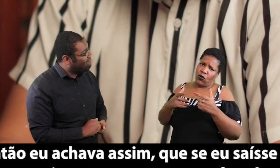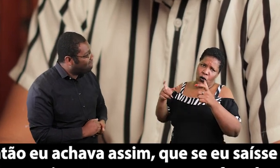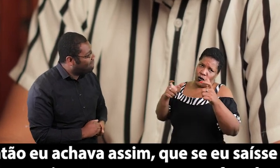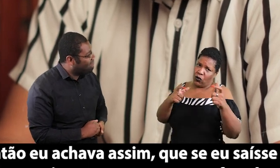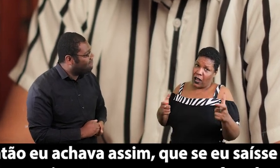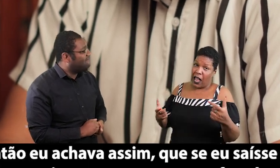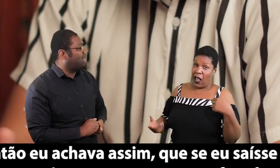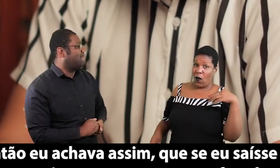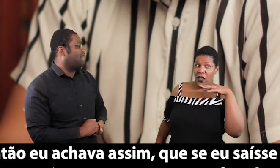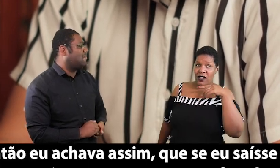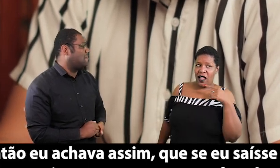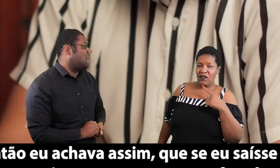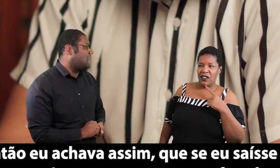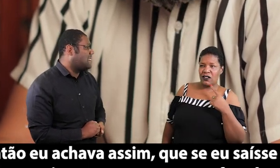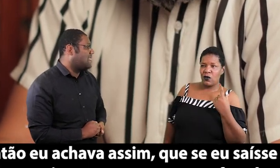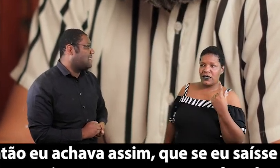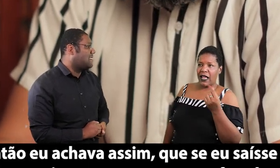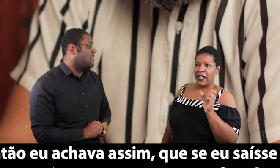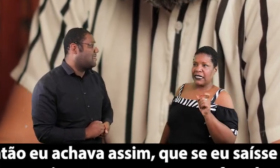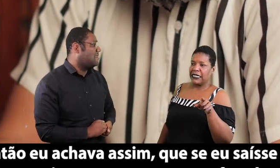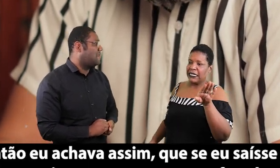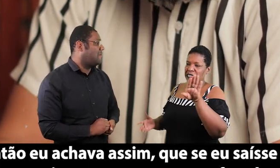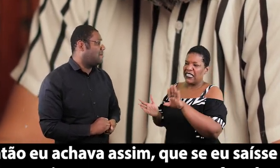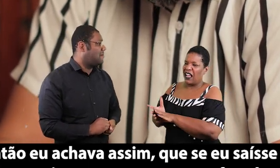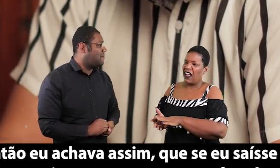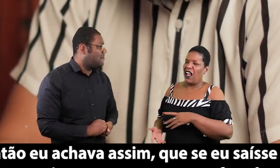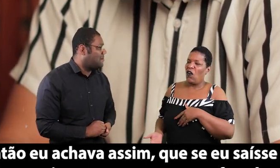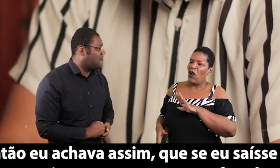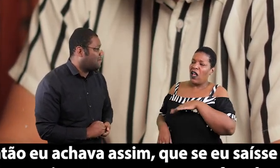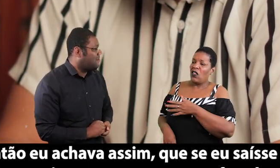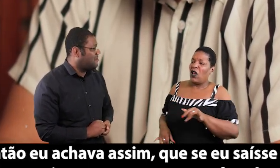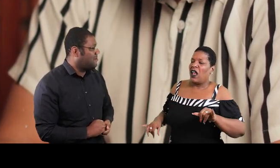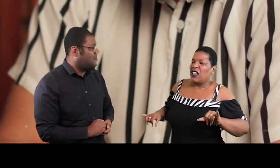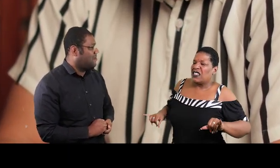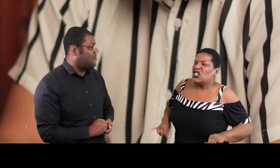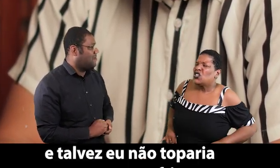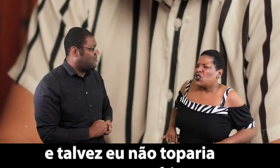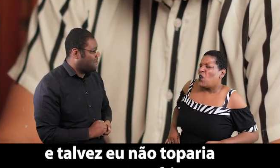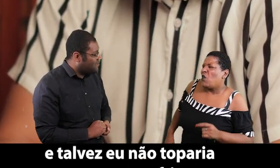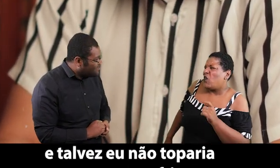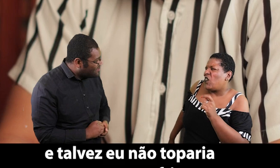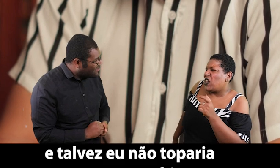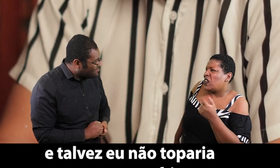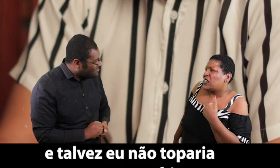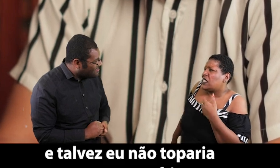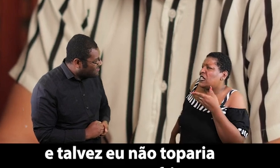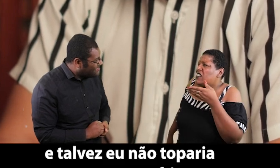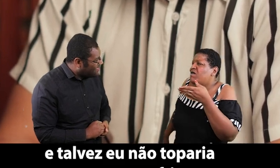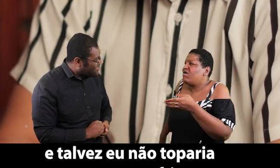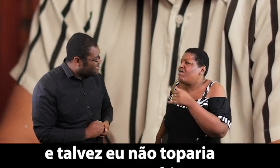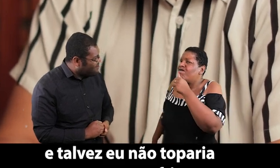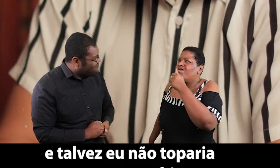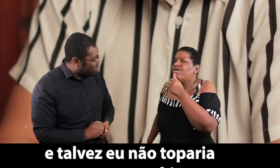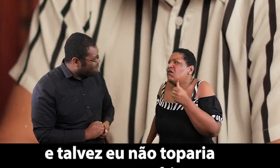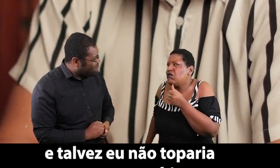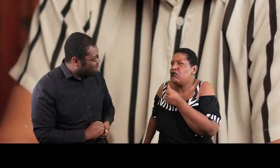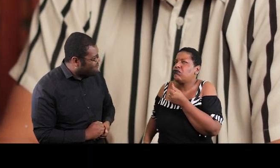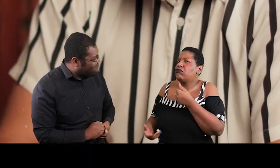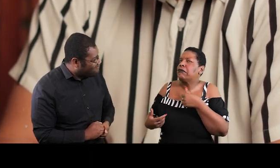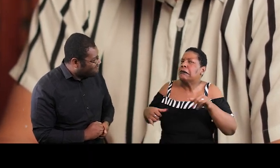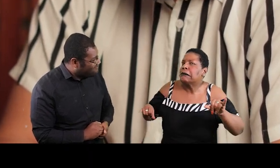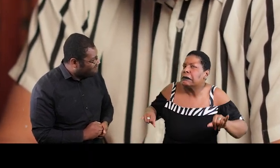Então eu achava assim, que se eu saísse fora, eu ia passar um tempo sofrendo. E talvez eu não toparia aguentar esse